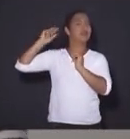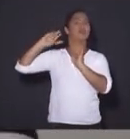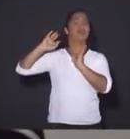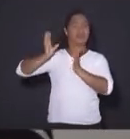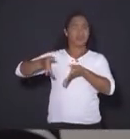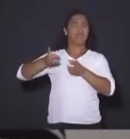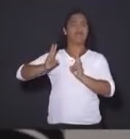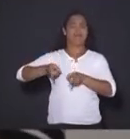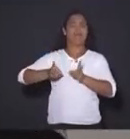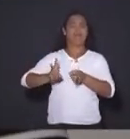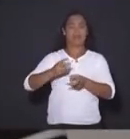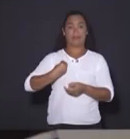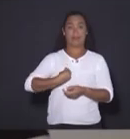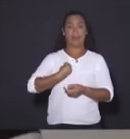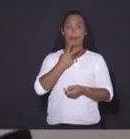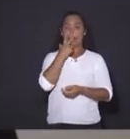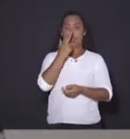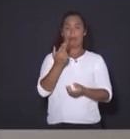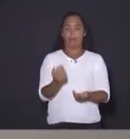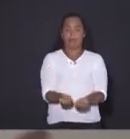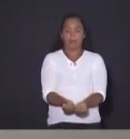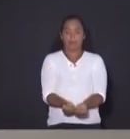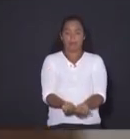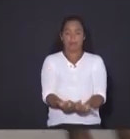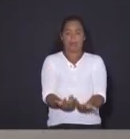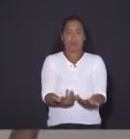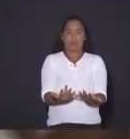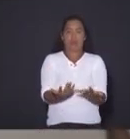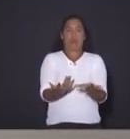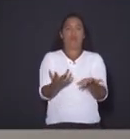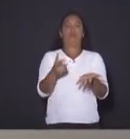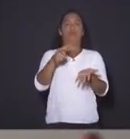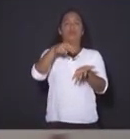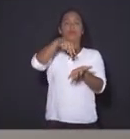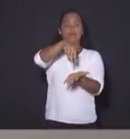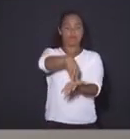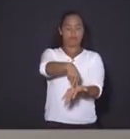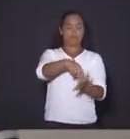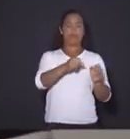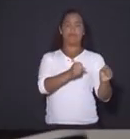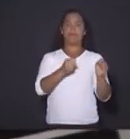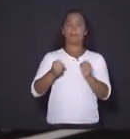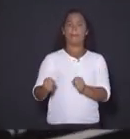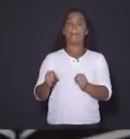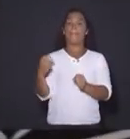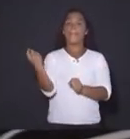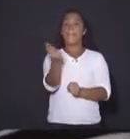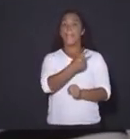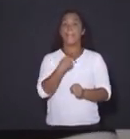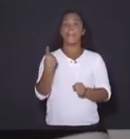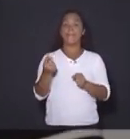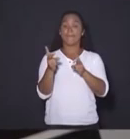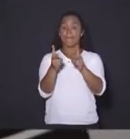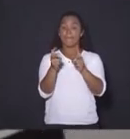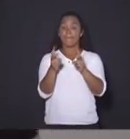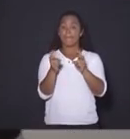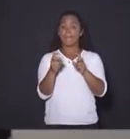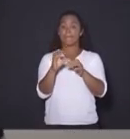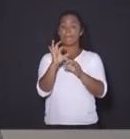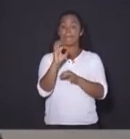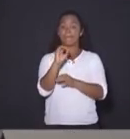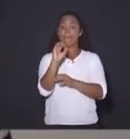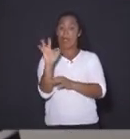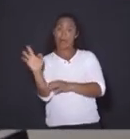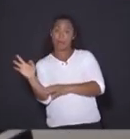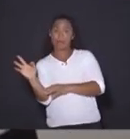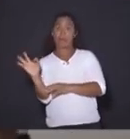como se fosse emergir das cinzas começam a se sentir empoderadas ea gente tem visto tanto na vida online quanto na vida offline